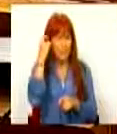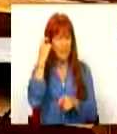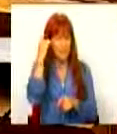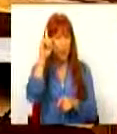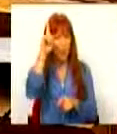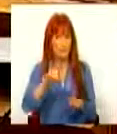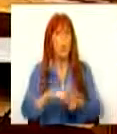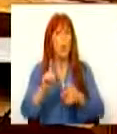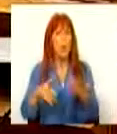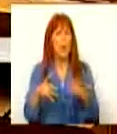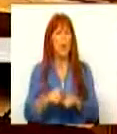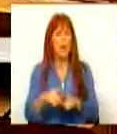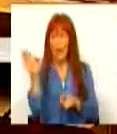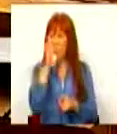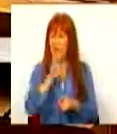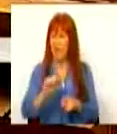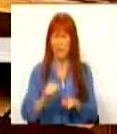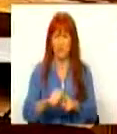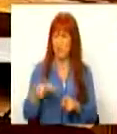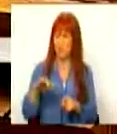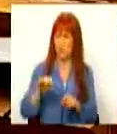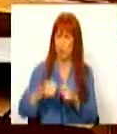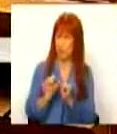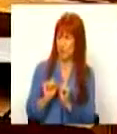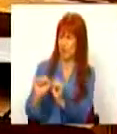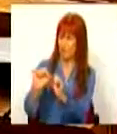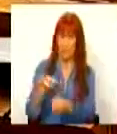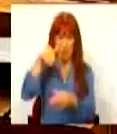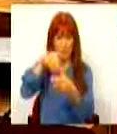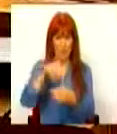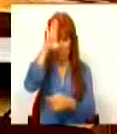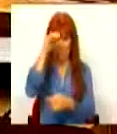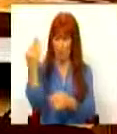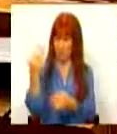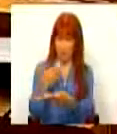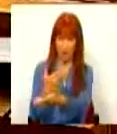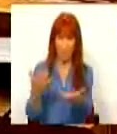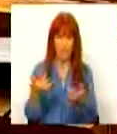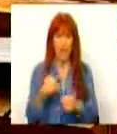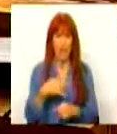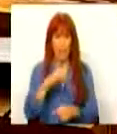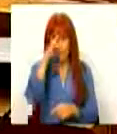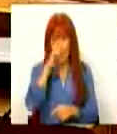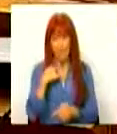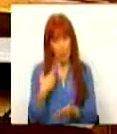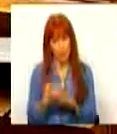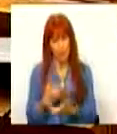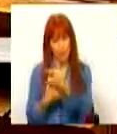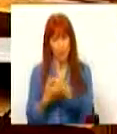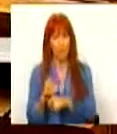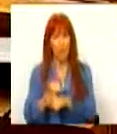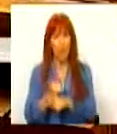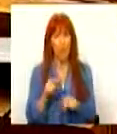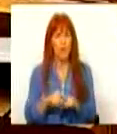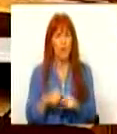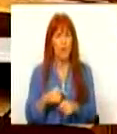consideração aquilo que foi a prática do partido a que pertence quando fez parte do Governo. E eu quero lhe lembrar, desde logo e só